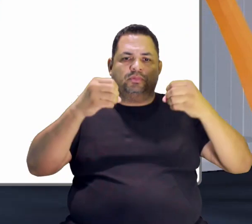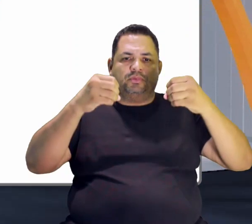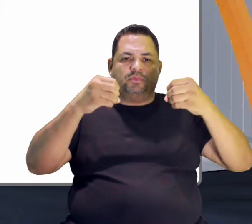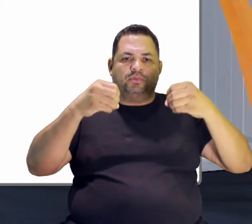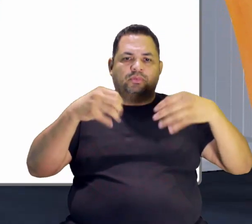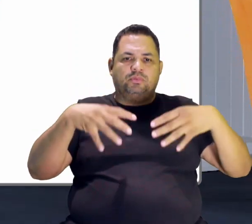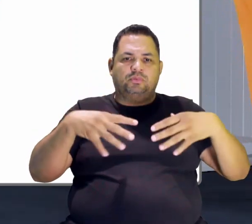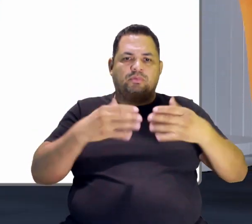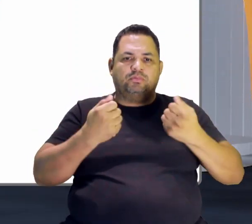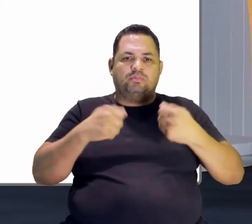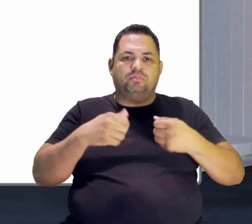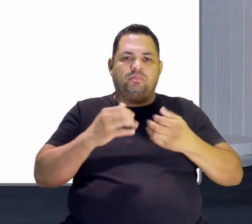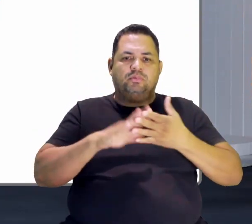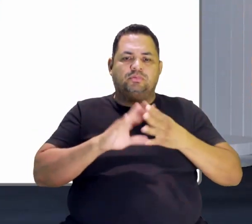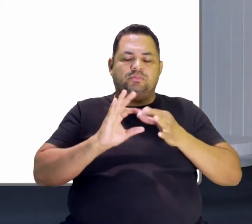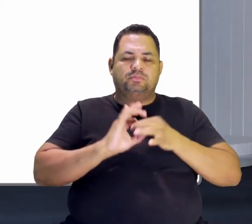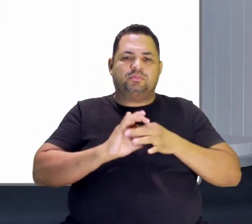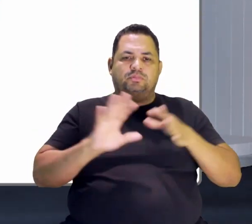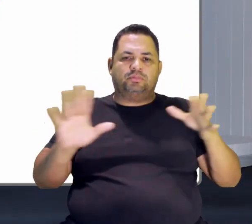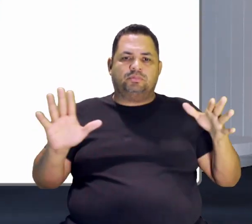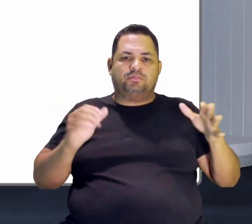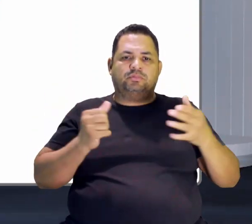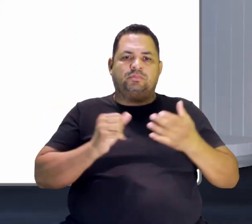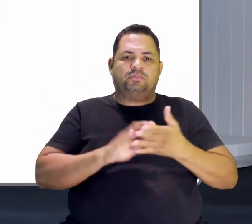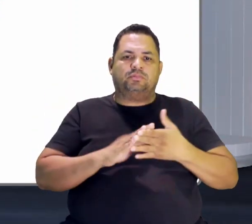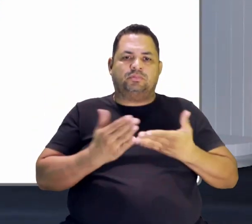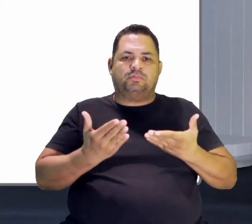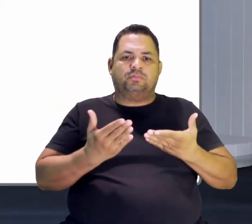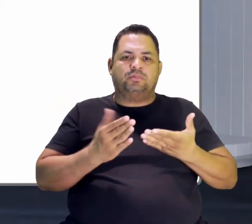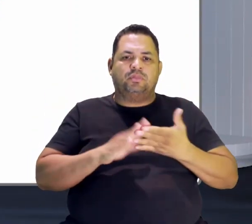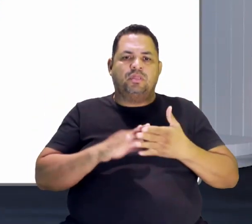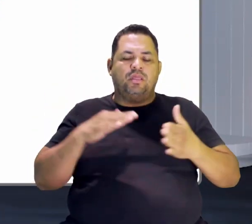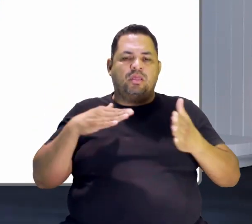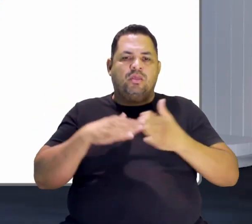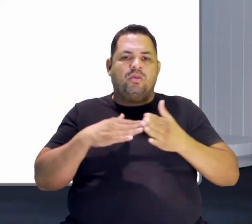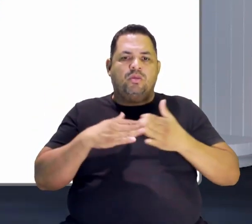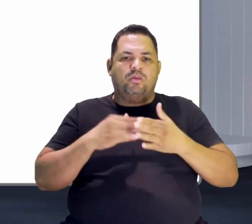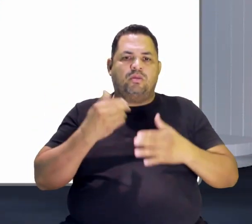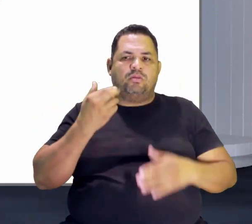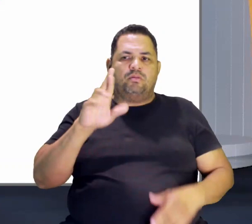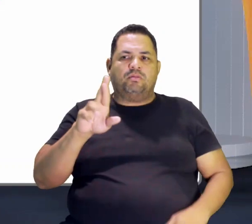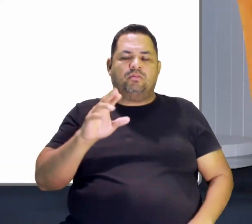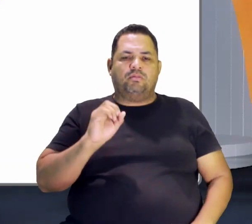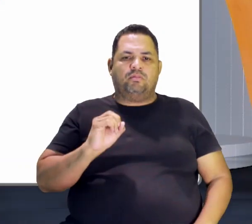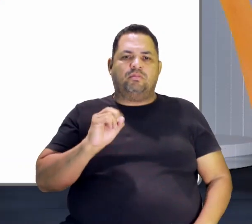você pode desprezar a ação da resistência